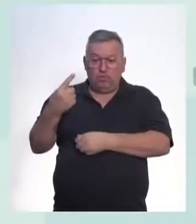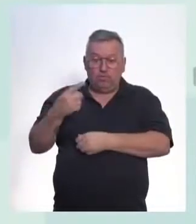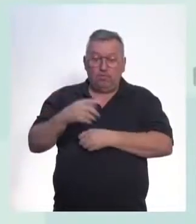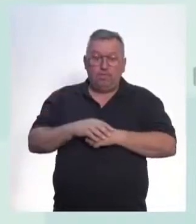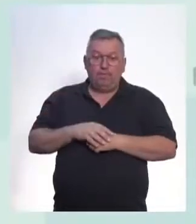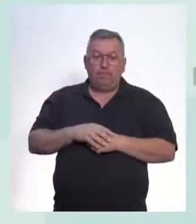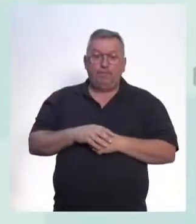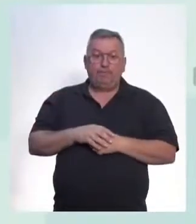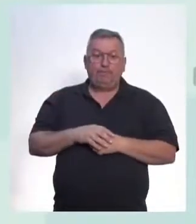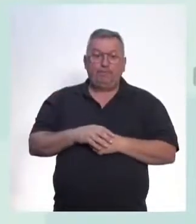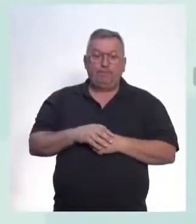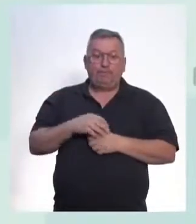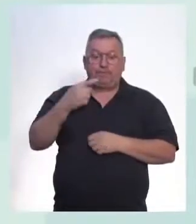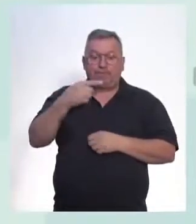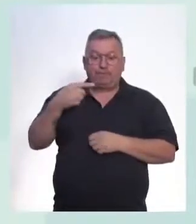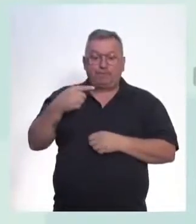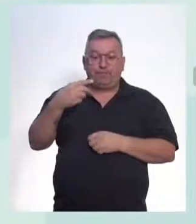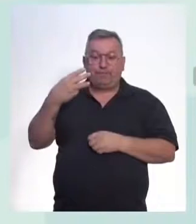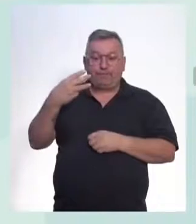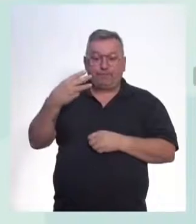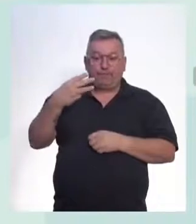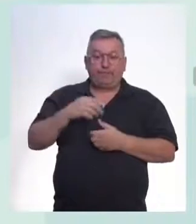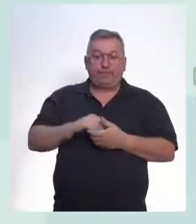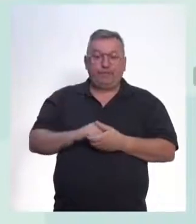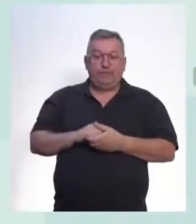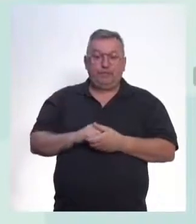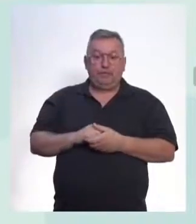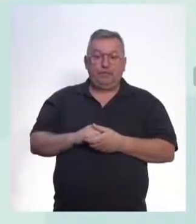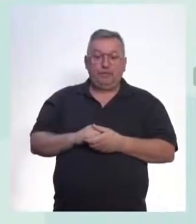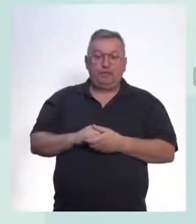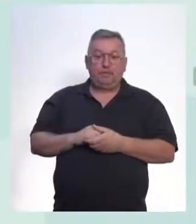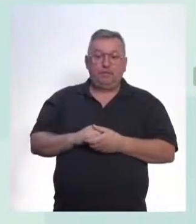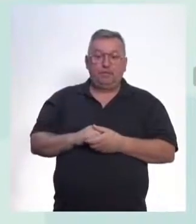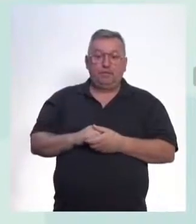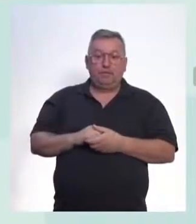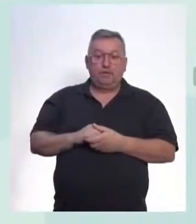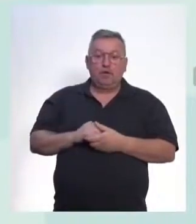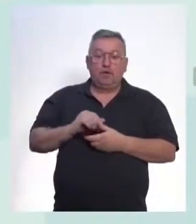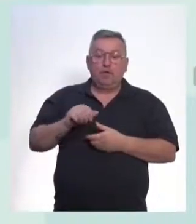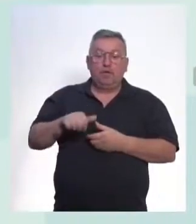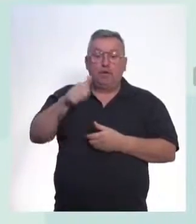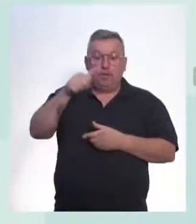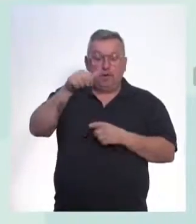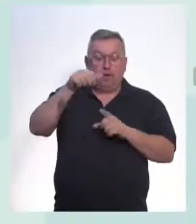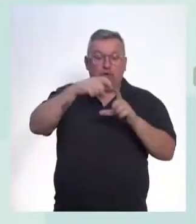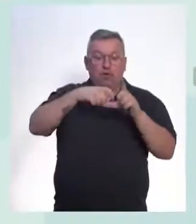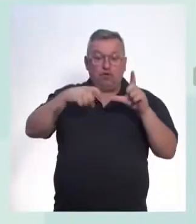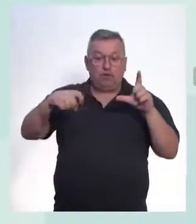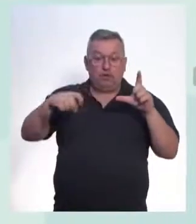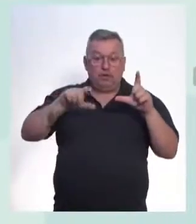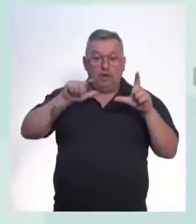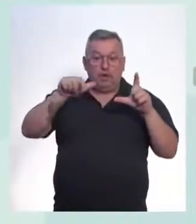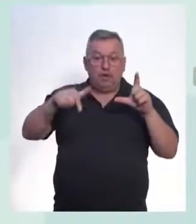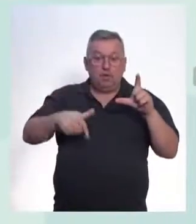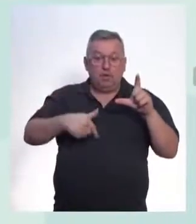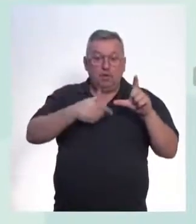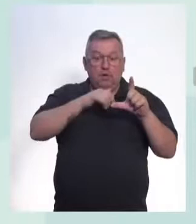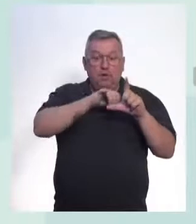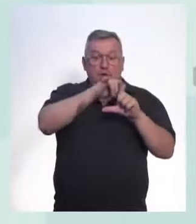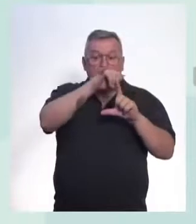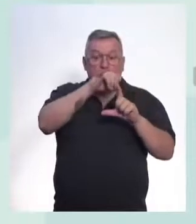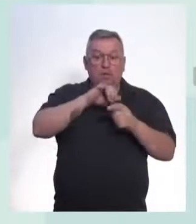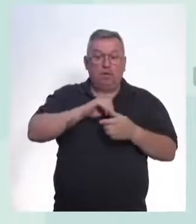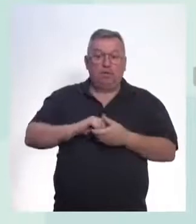vezes menos 1, menos 3. Par ordenado, primeiro o x, depois o y. X menos